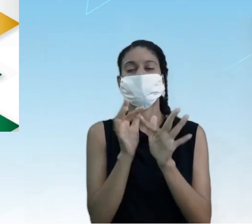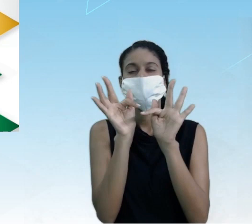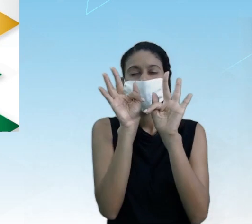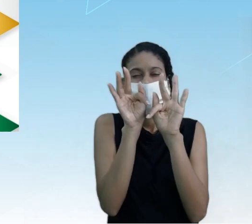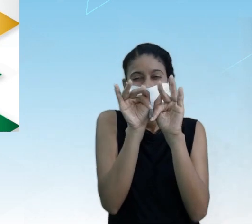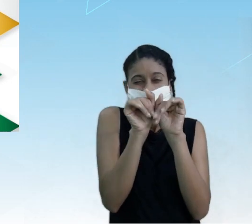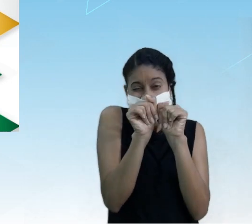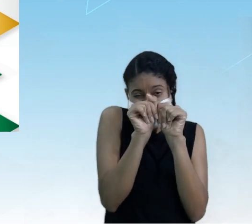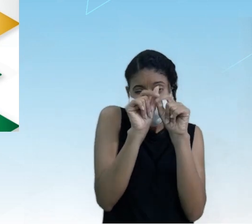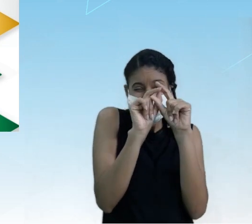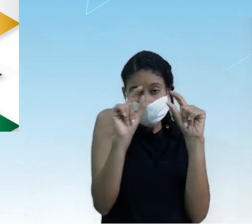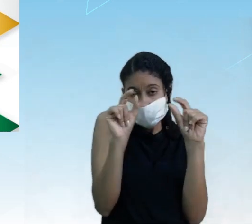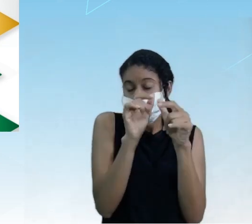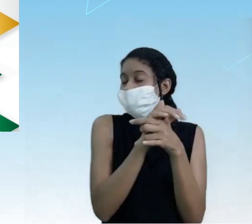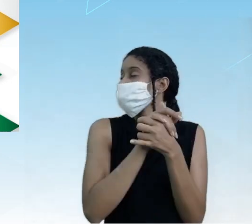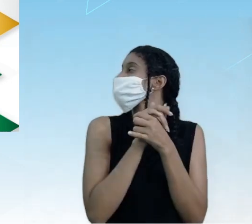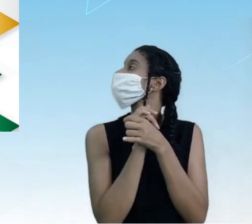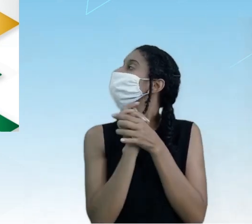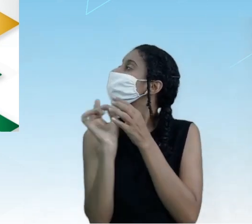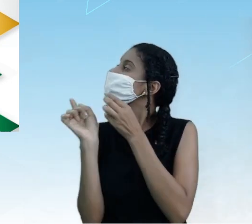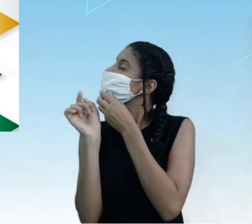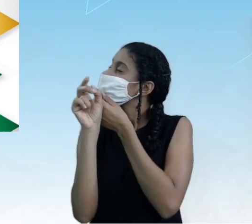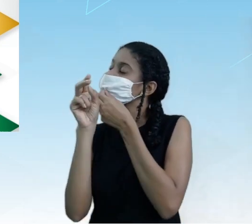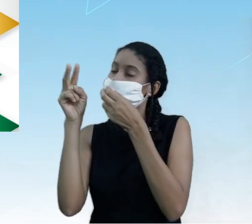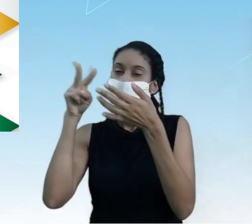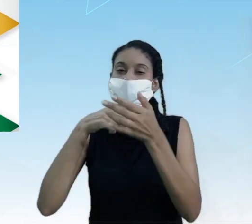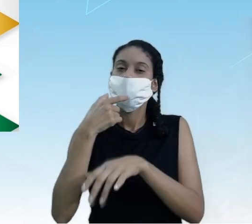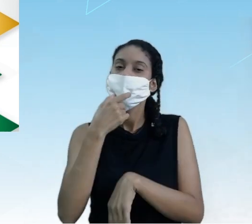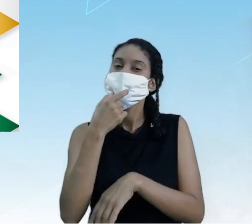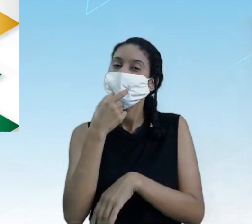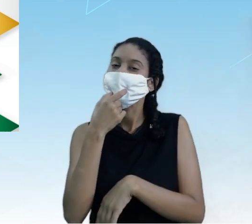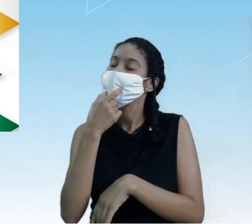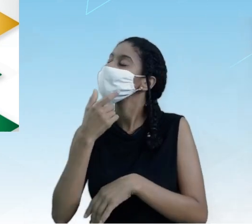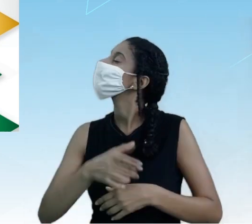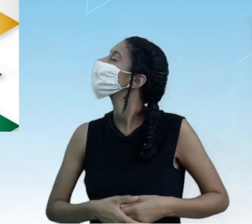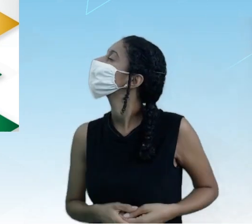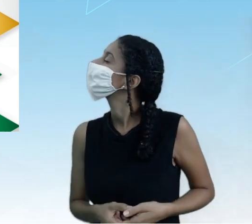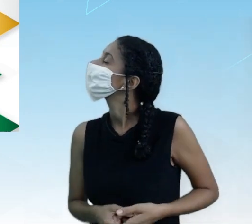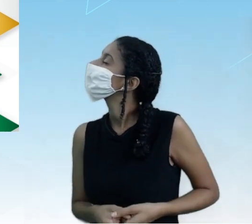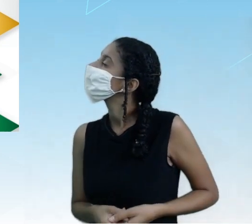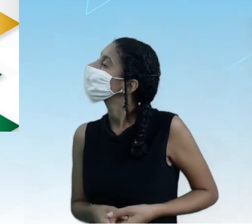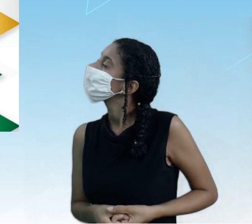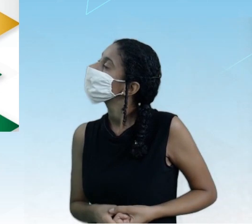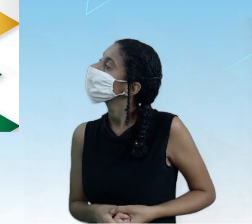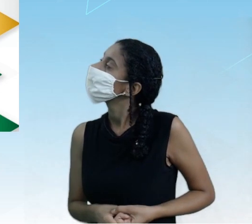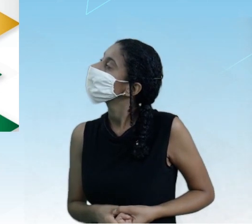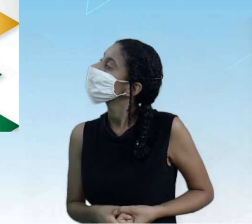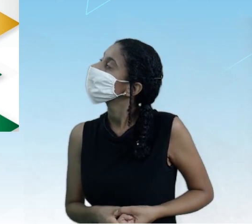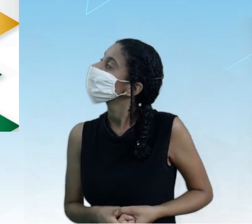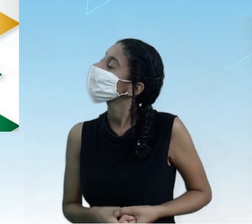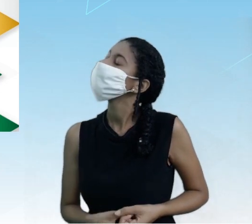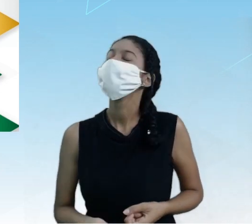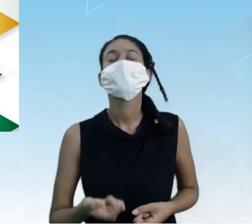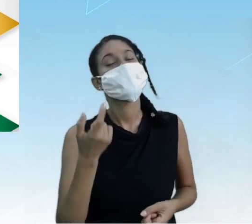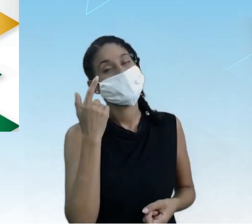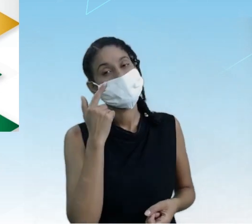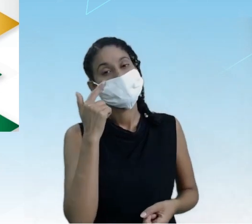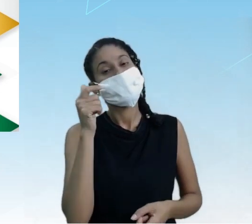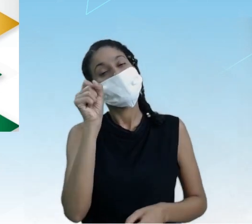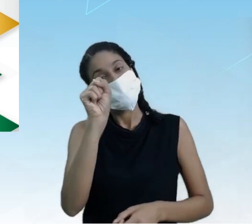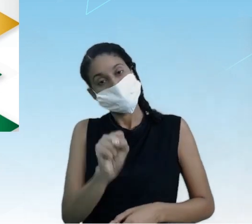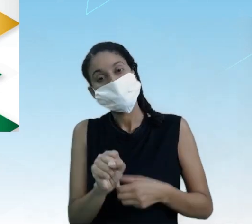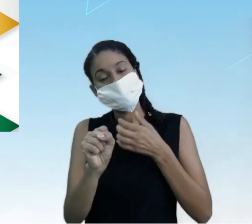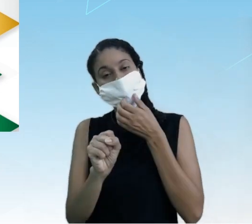linha, British English in South Asia but American English in the Philippines. Veja, no sul da Ásia, o